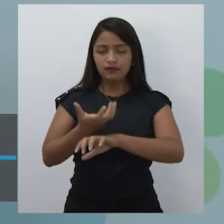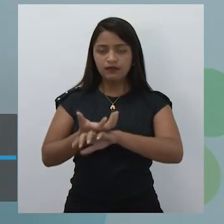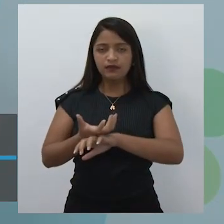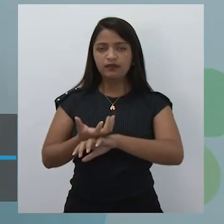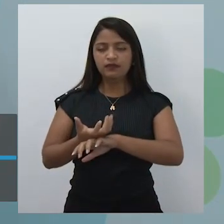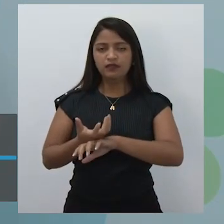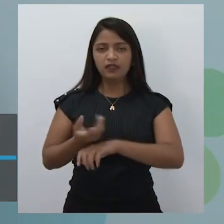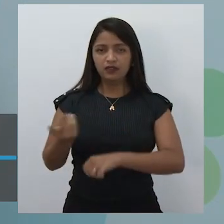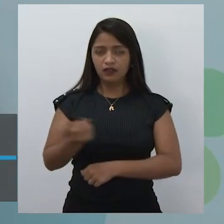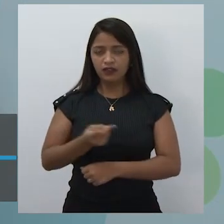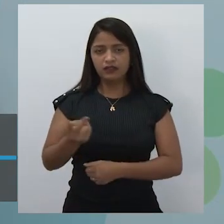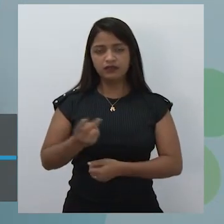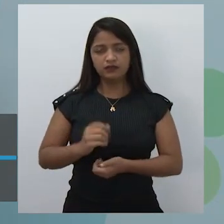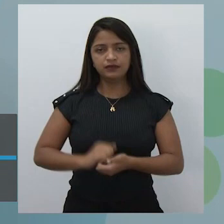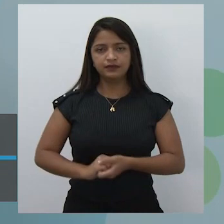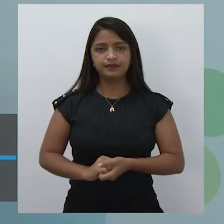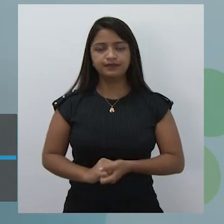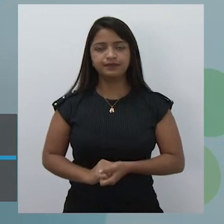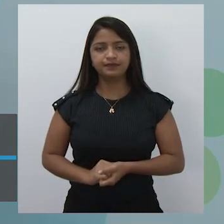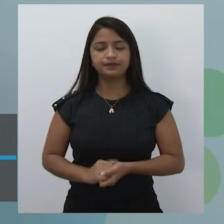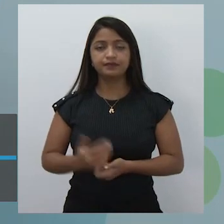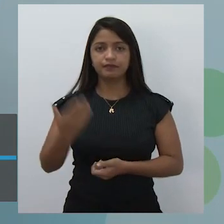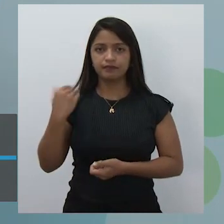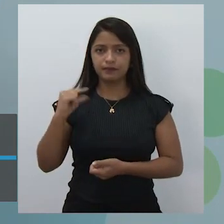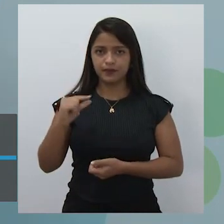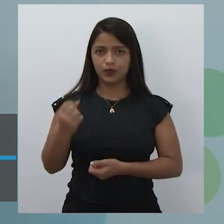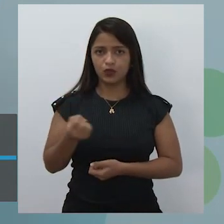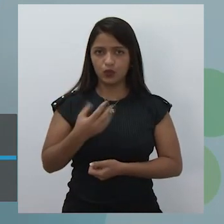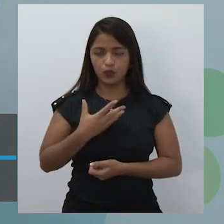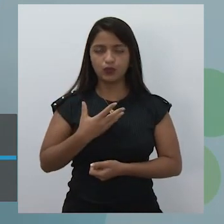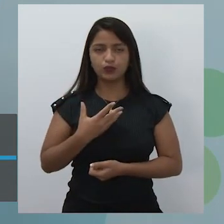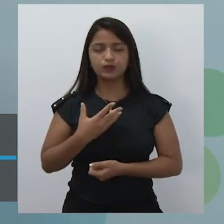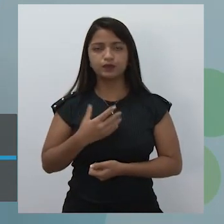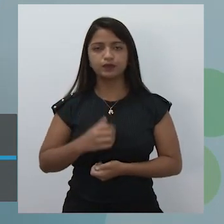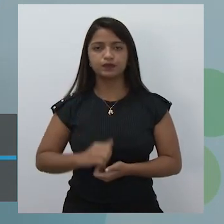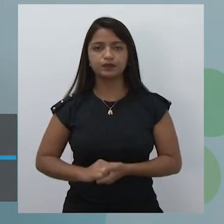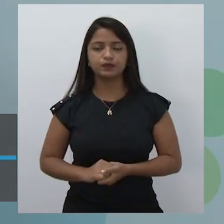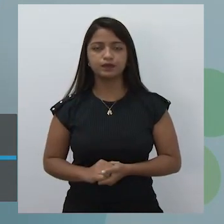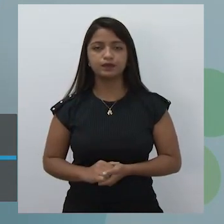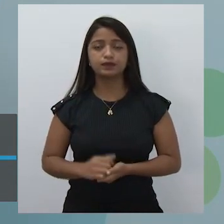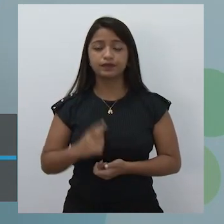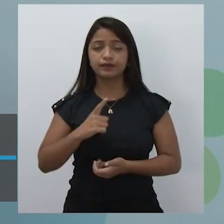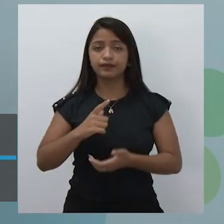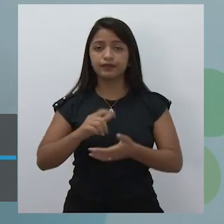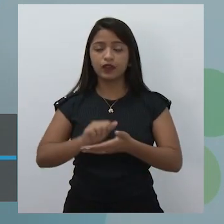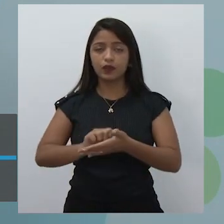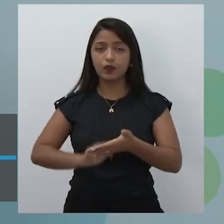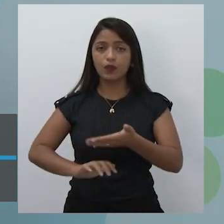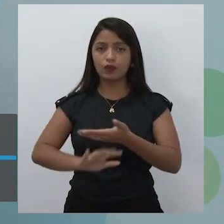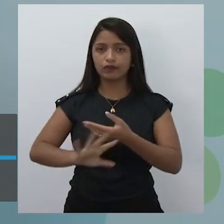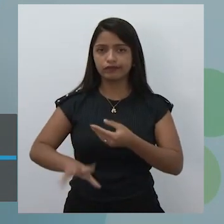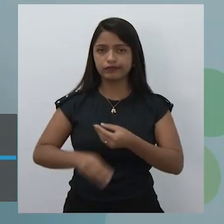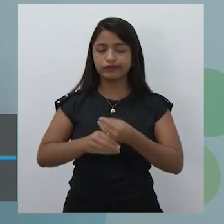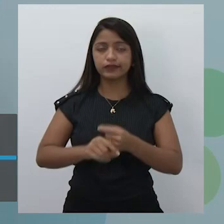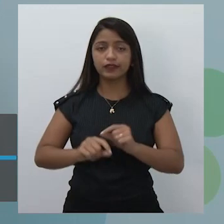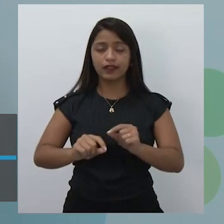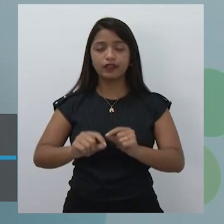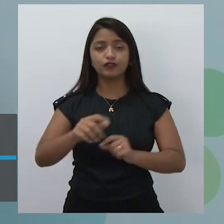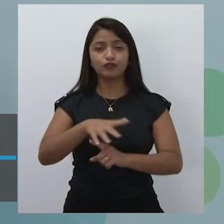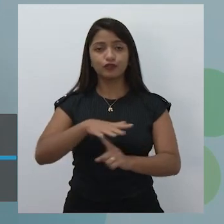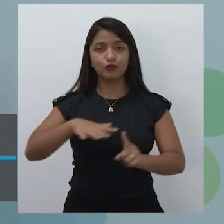dois componentes que são mais recentes, né, depois de um hiato no currículo, que são filosofia e